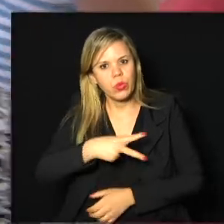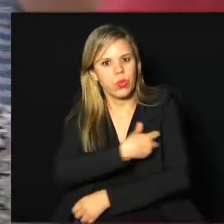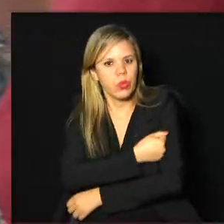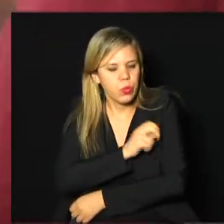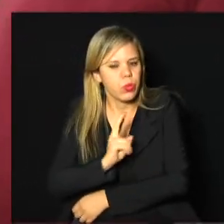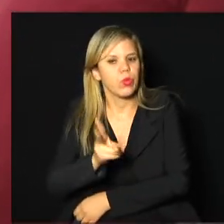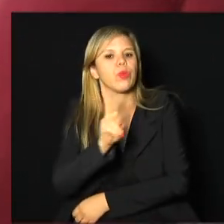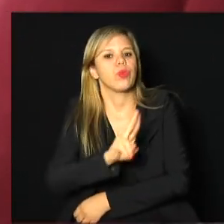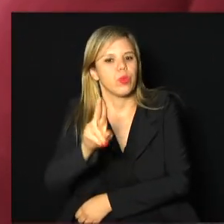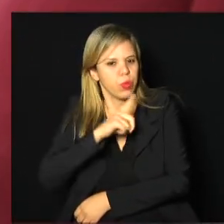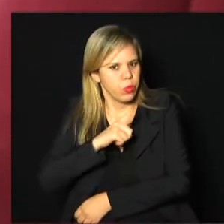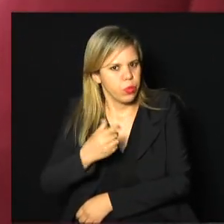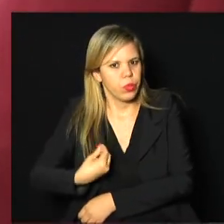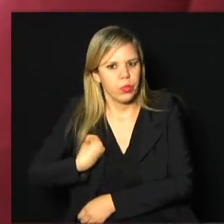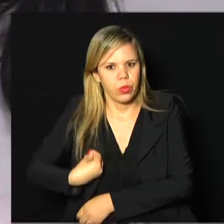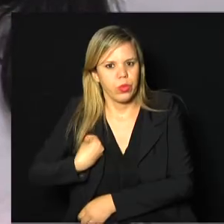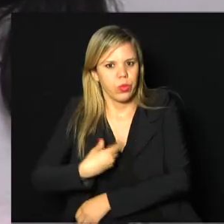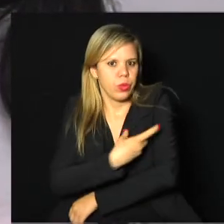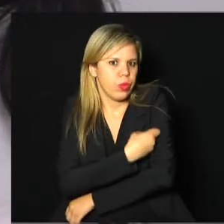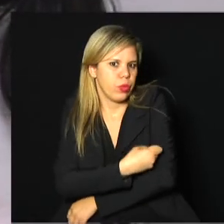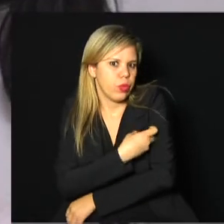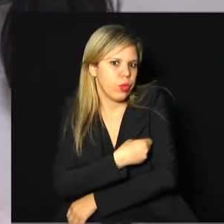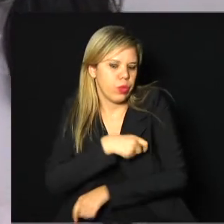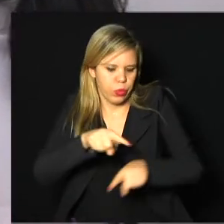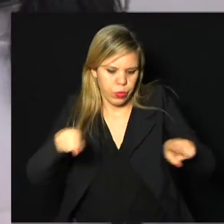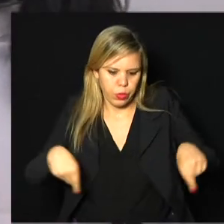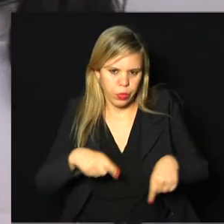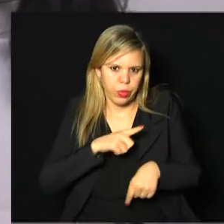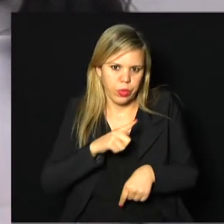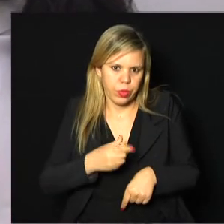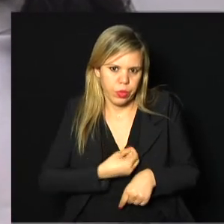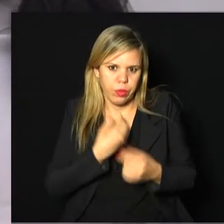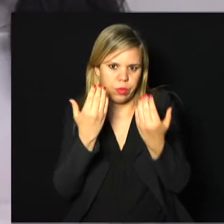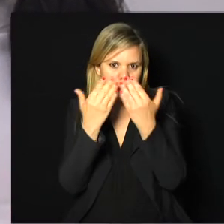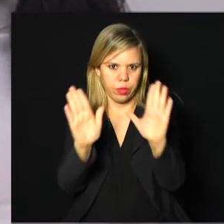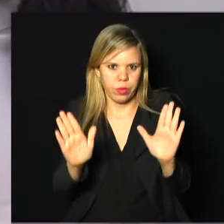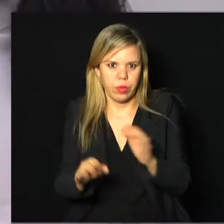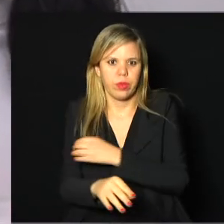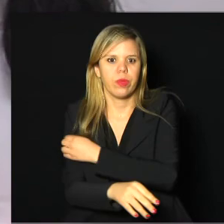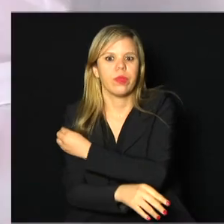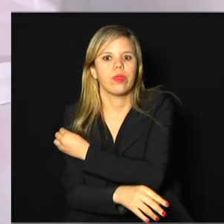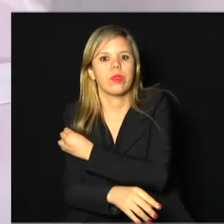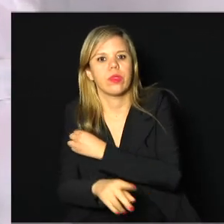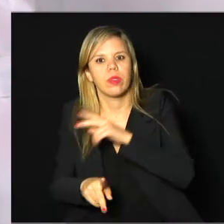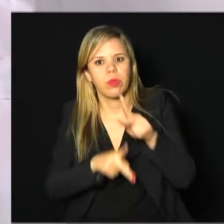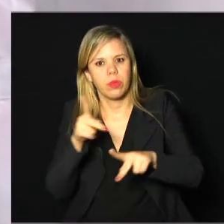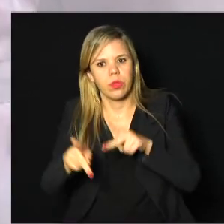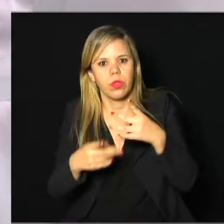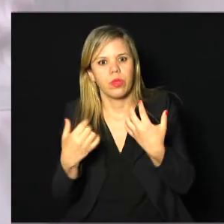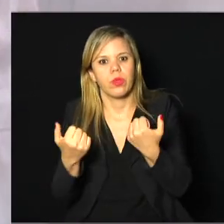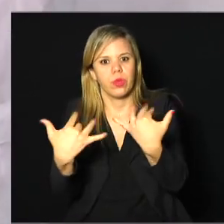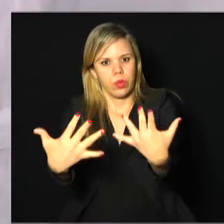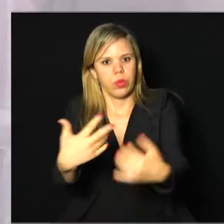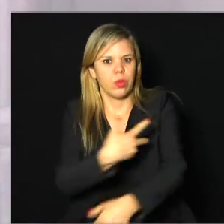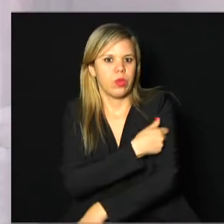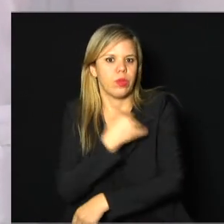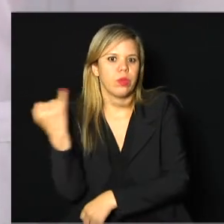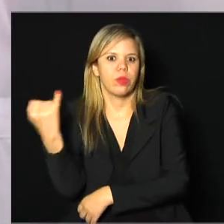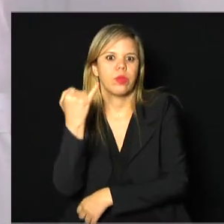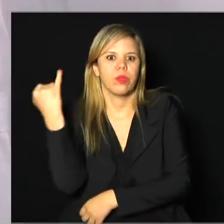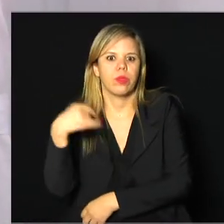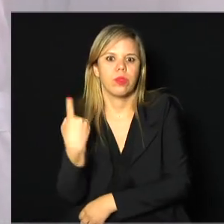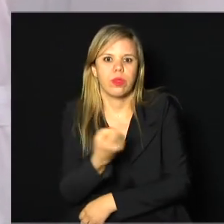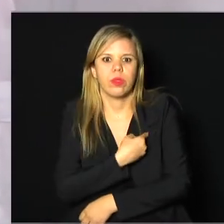existem, elas continuam existindo, as salas de vacina continuam abertas, né, para vacinar a população, e